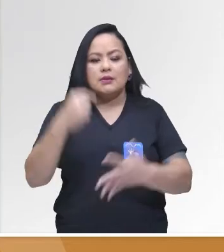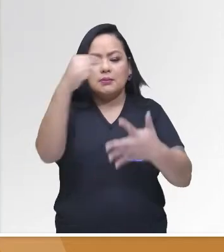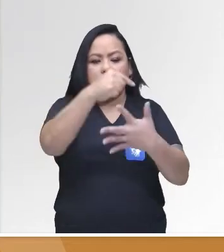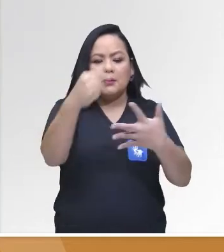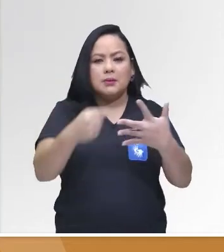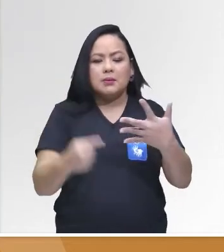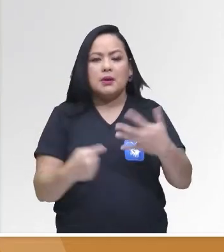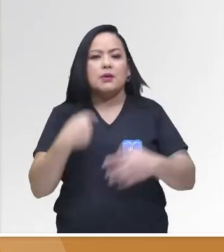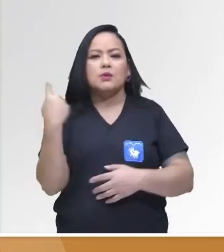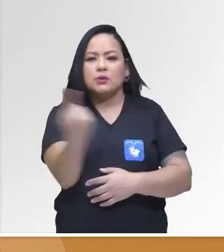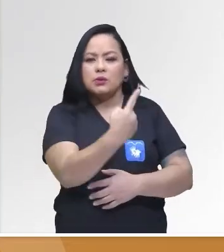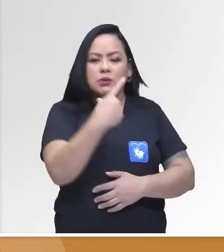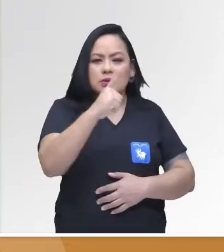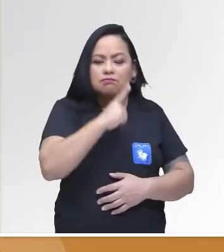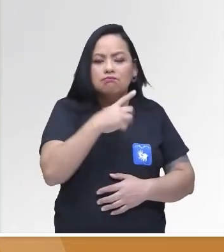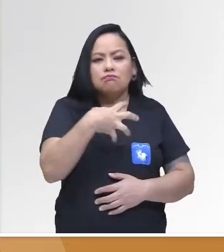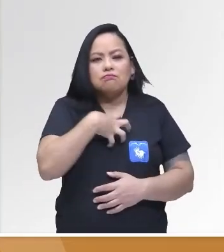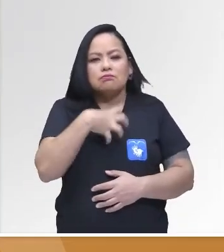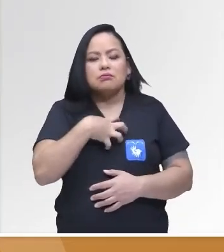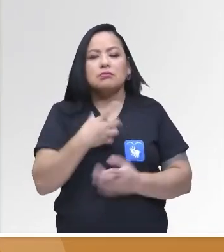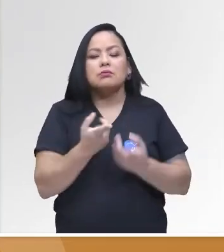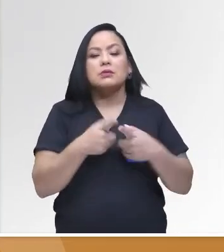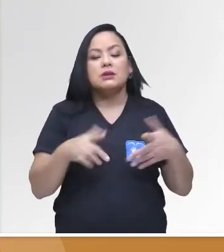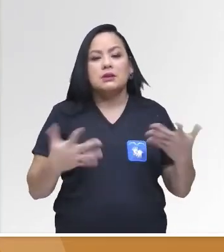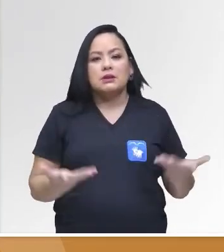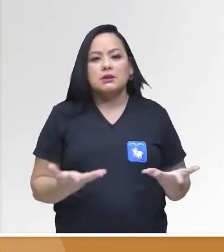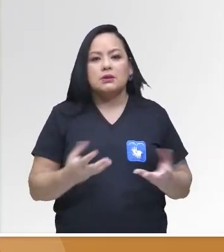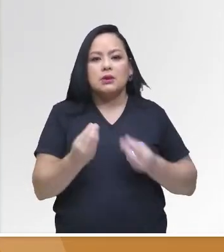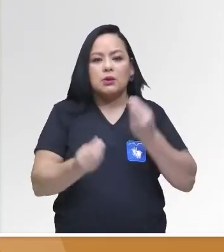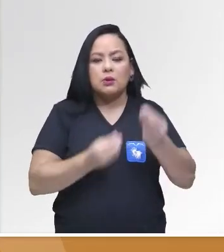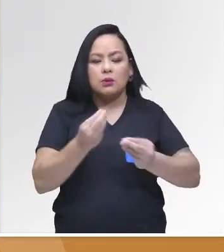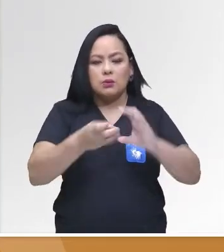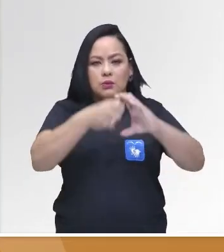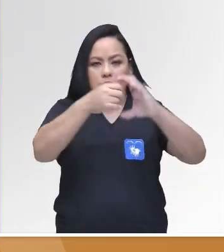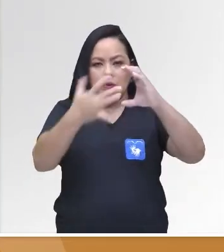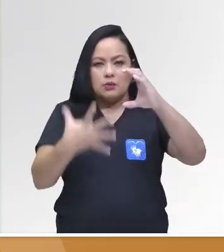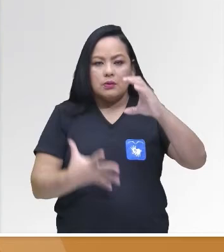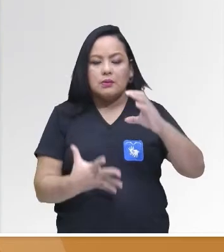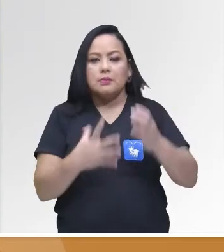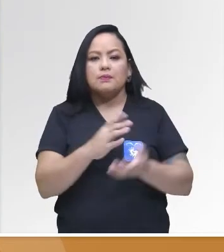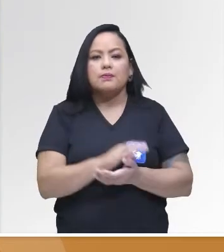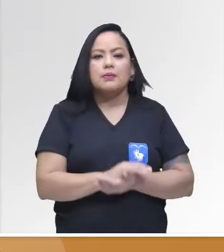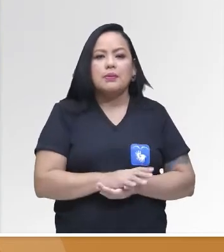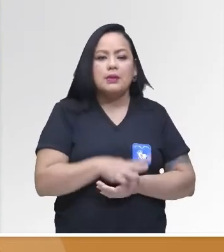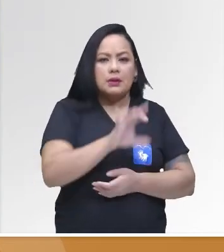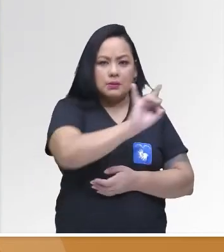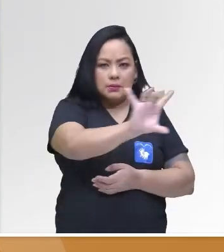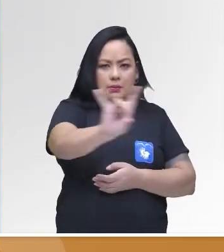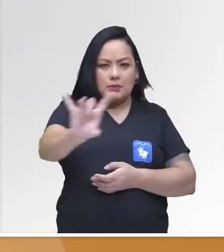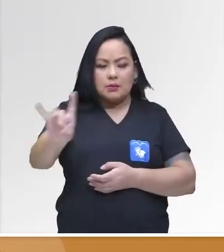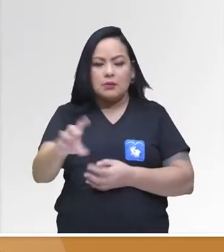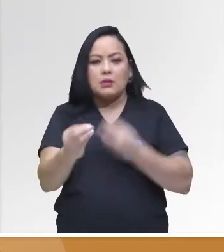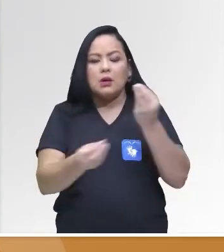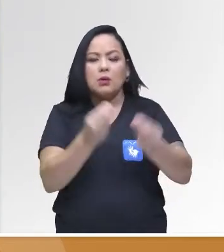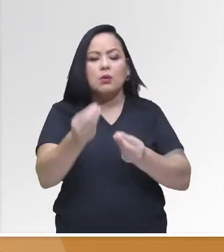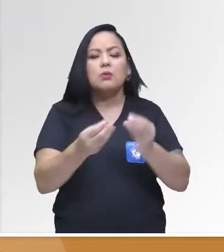nós. E isso, embora seja uma característica individual, ela